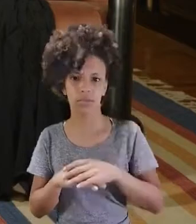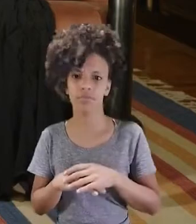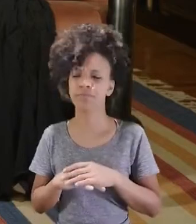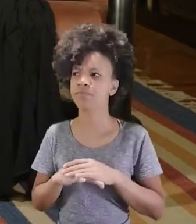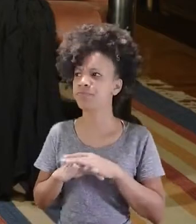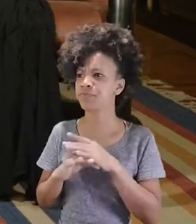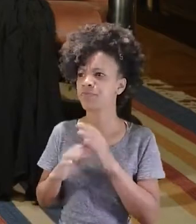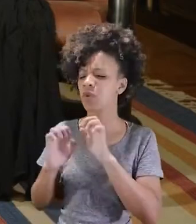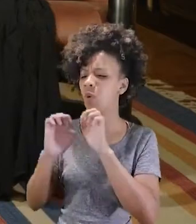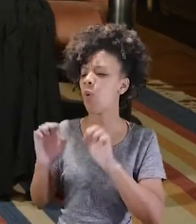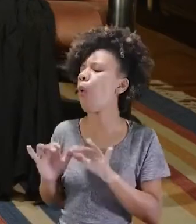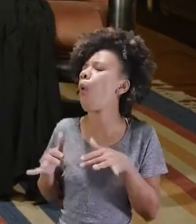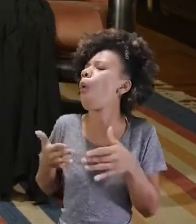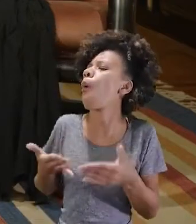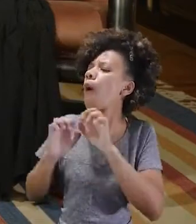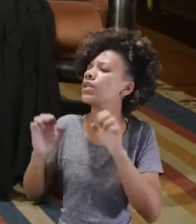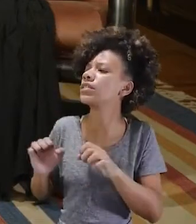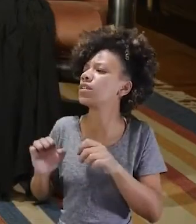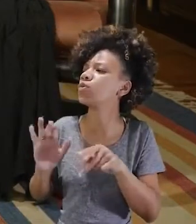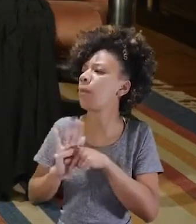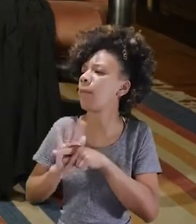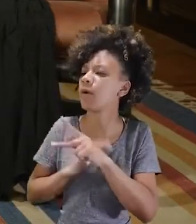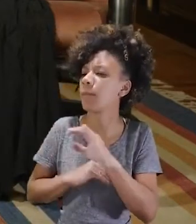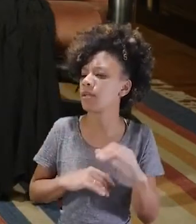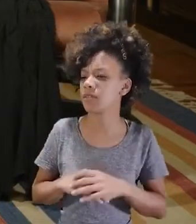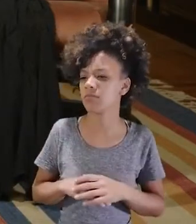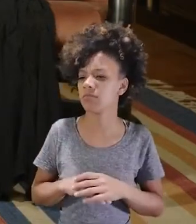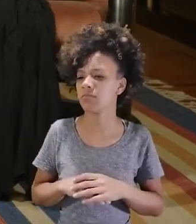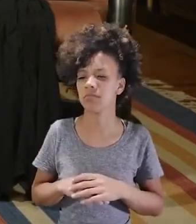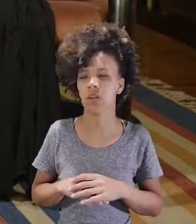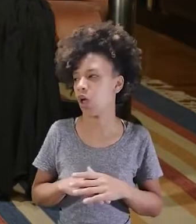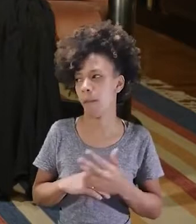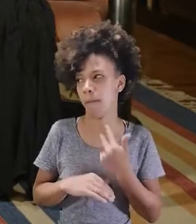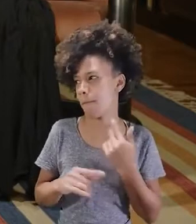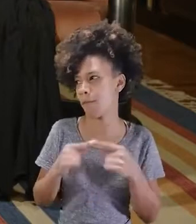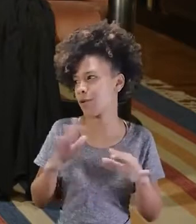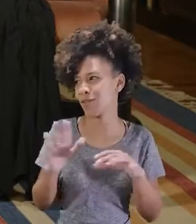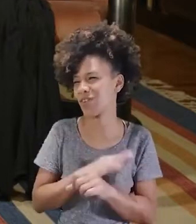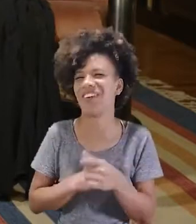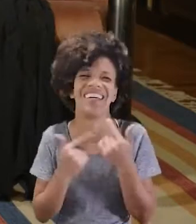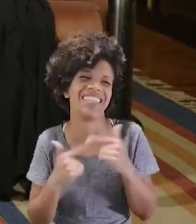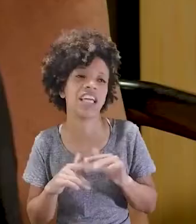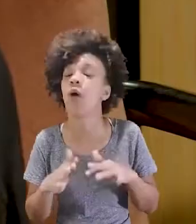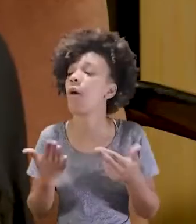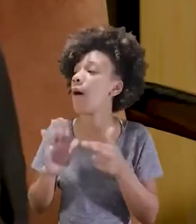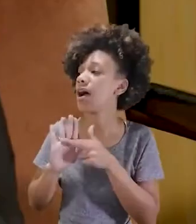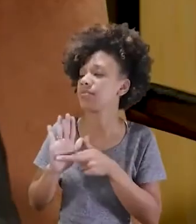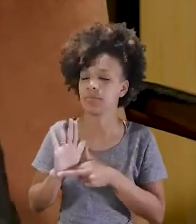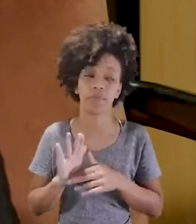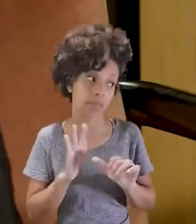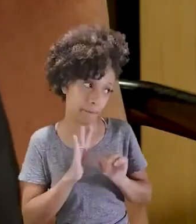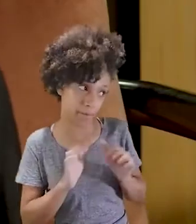e vamos a Ele o estatuto Qual que é o estatuto do PCC Quais são as coisas que você pode falar sobre as Quais são quais são as